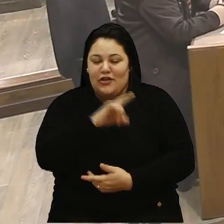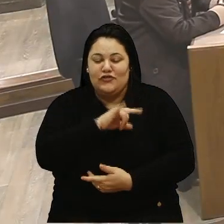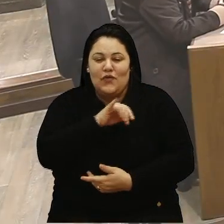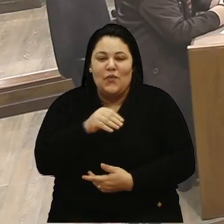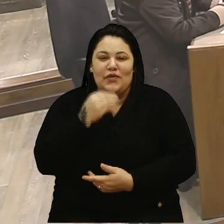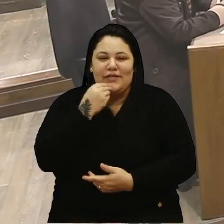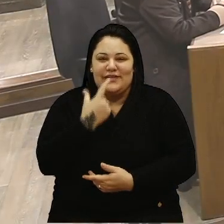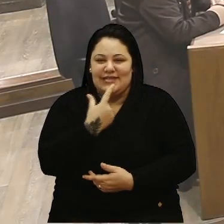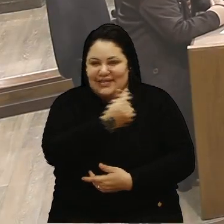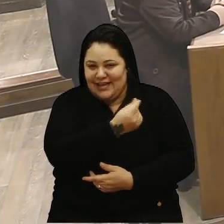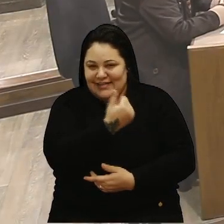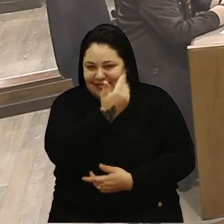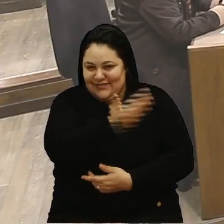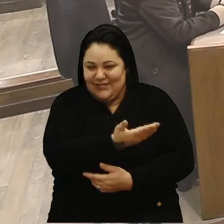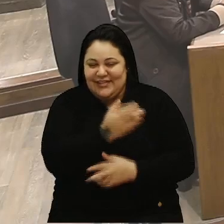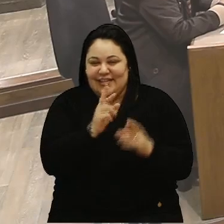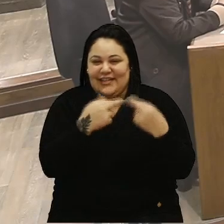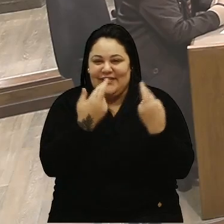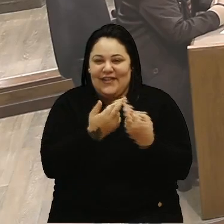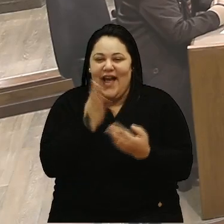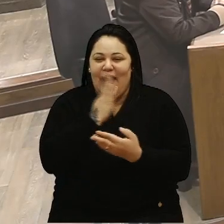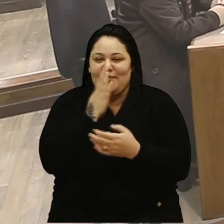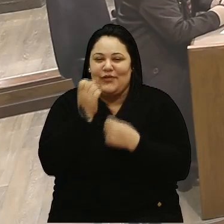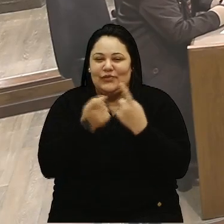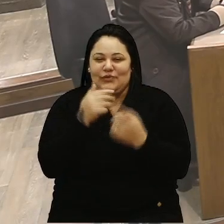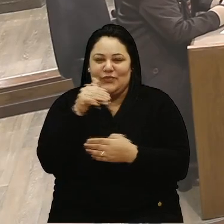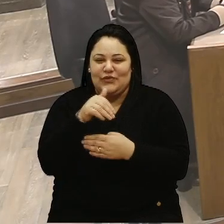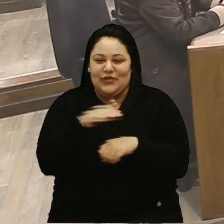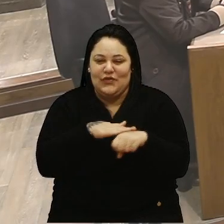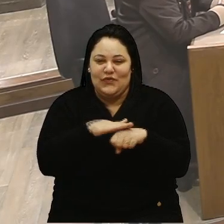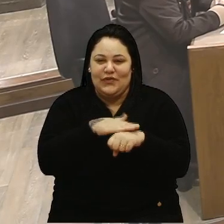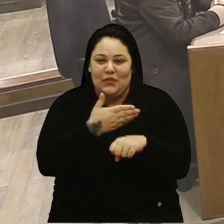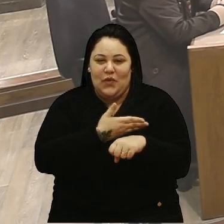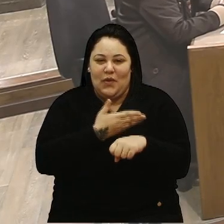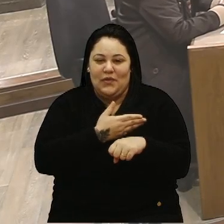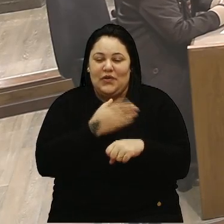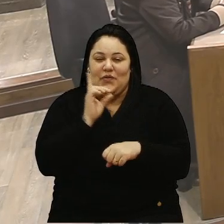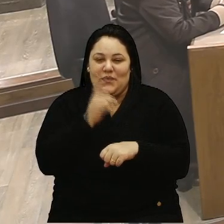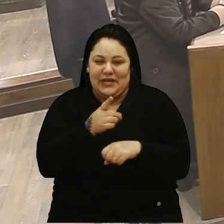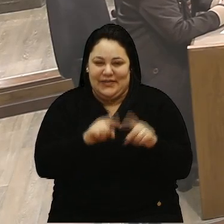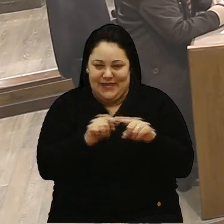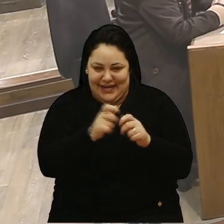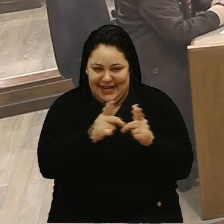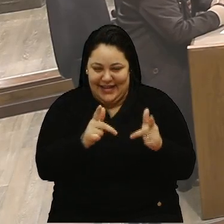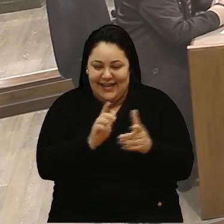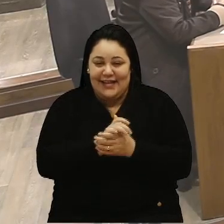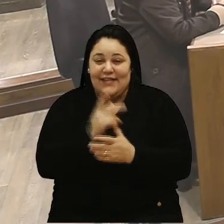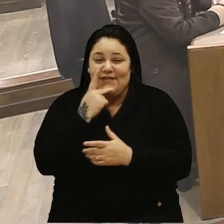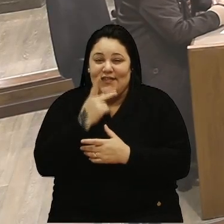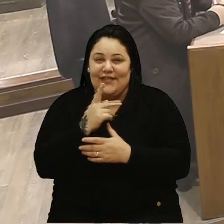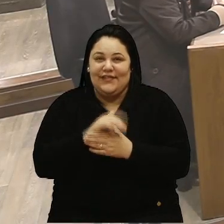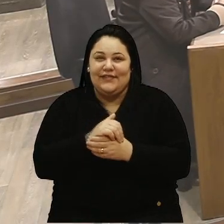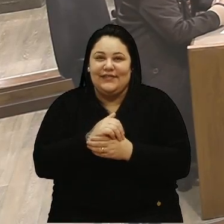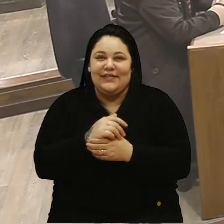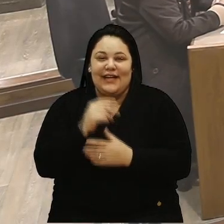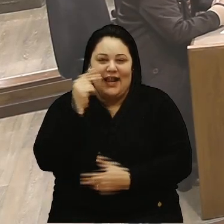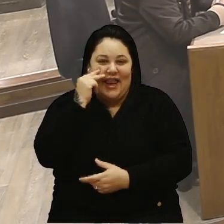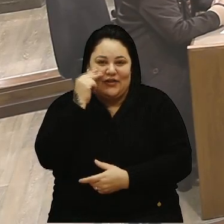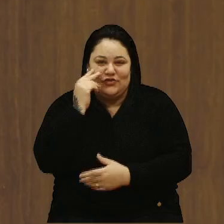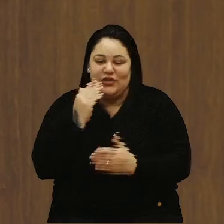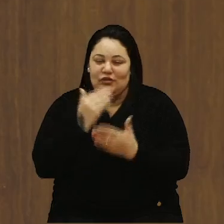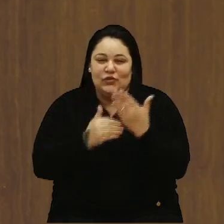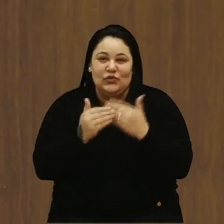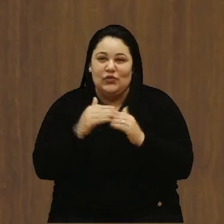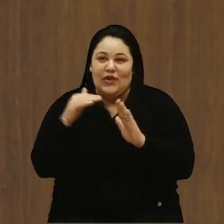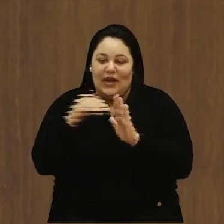sair aqui da sessão breves minutos, conversei com esse meu amigo que é proprietário de mercado, me falou, Cláudio, é loucura, tudo caiu.